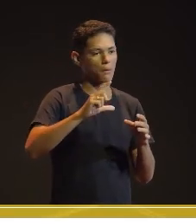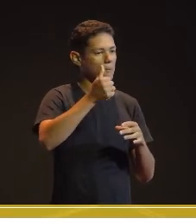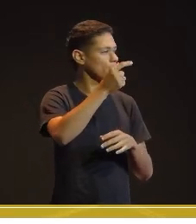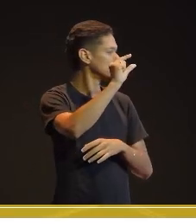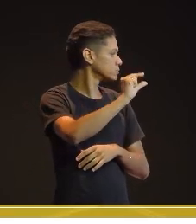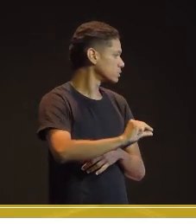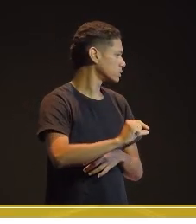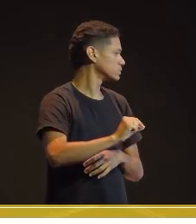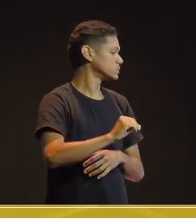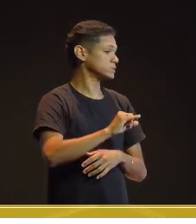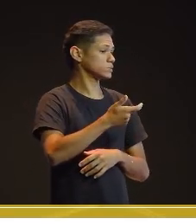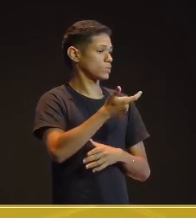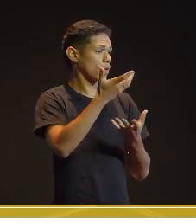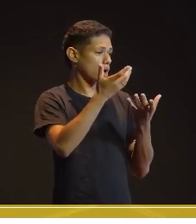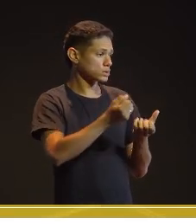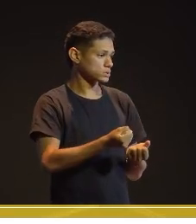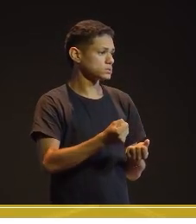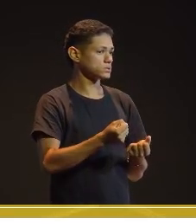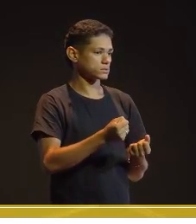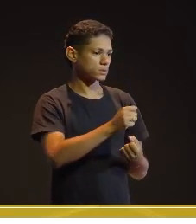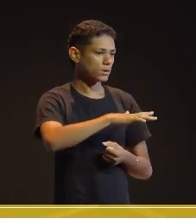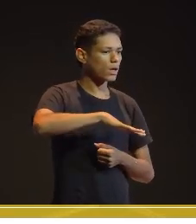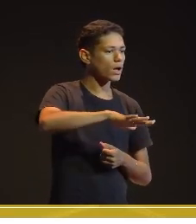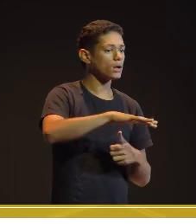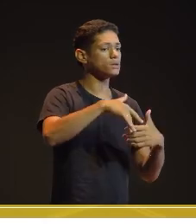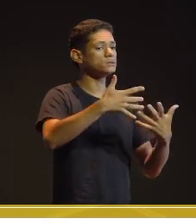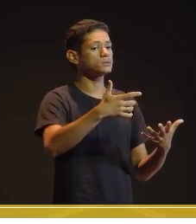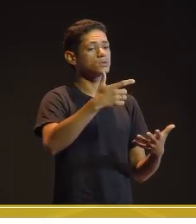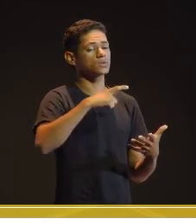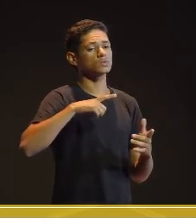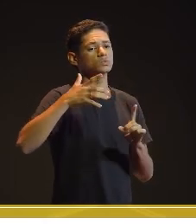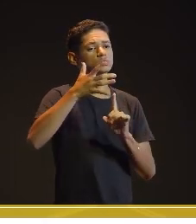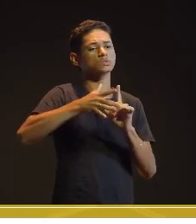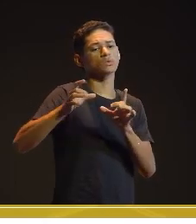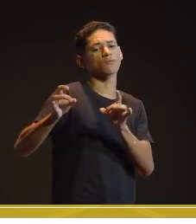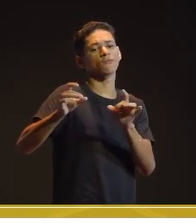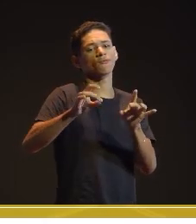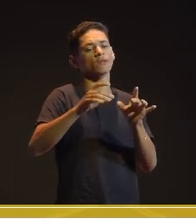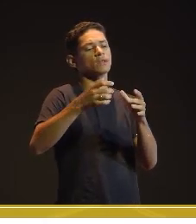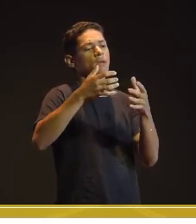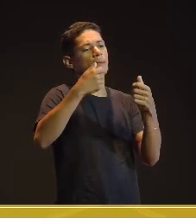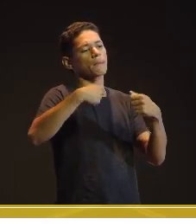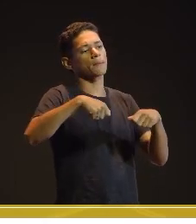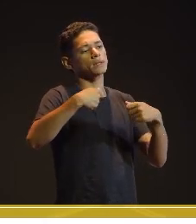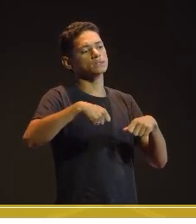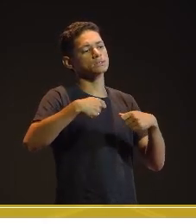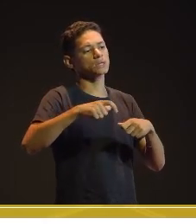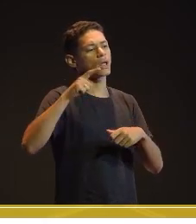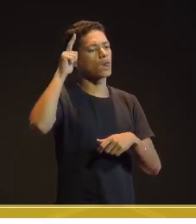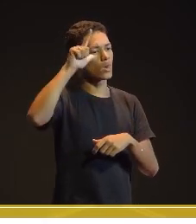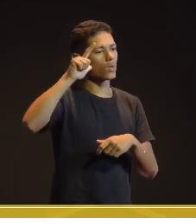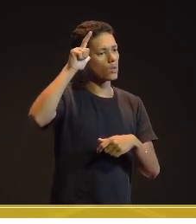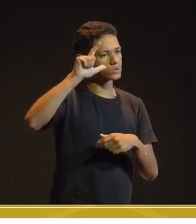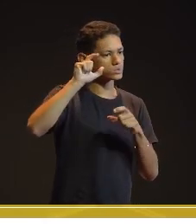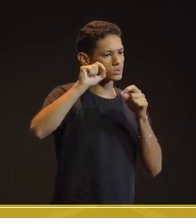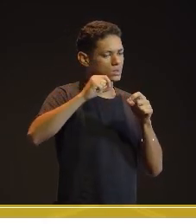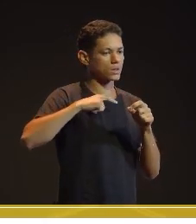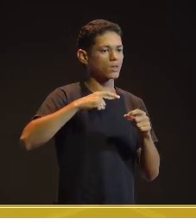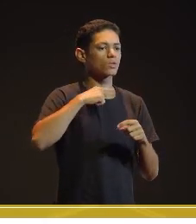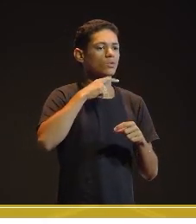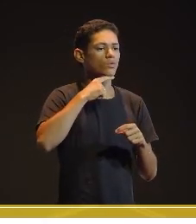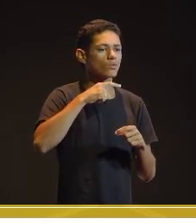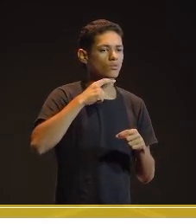baixos, sem considerar os custos a longo prazo. Então, o discurso de venda ele contamina a lógica de eu ter um mercado maduro de